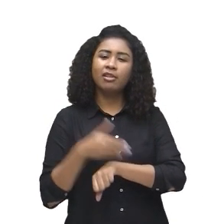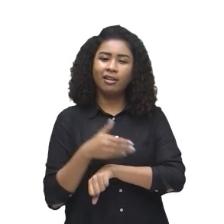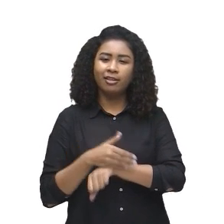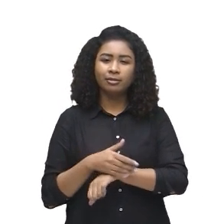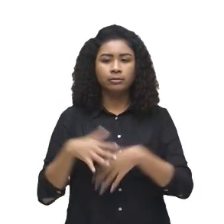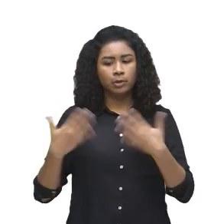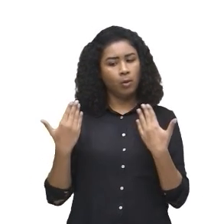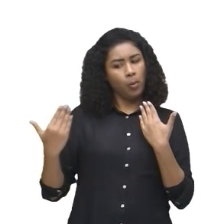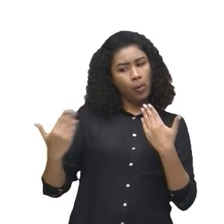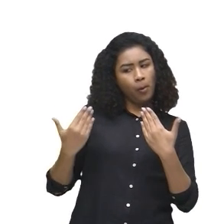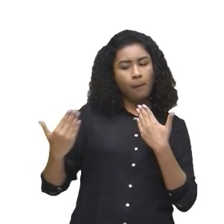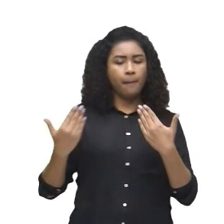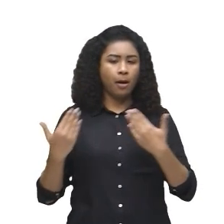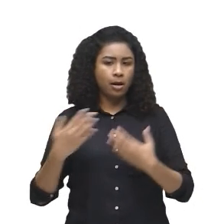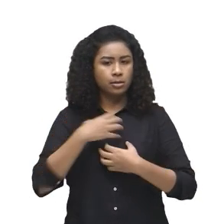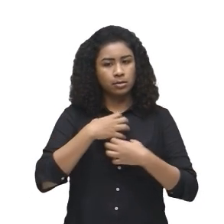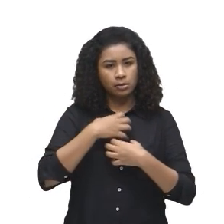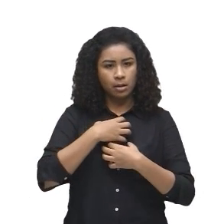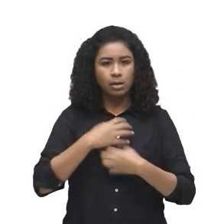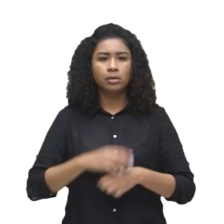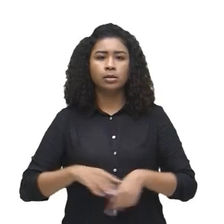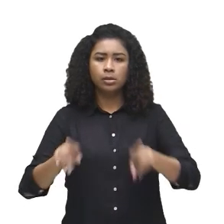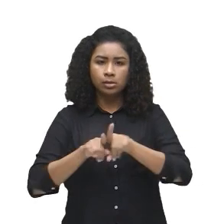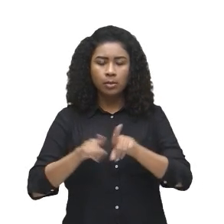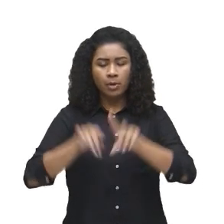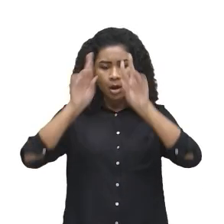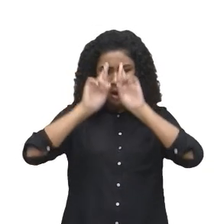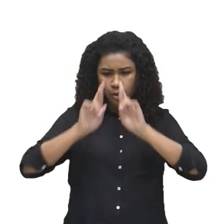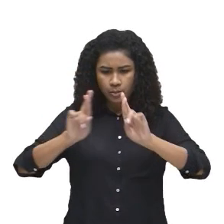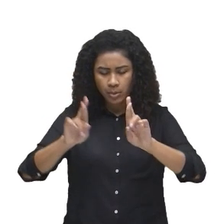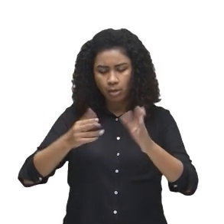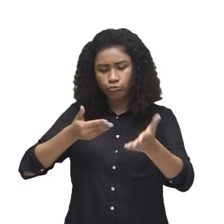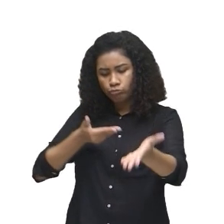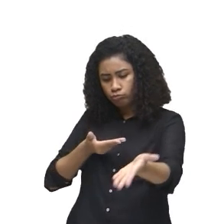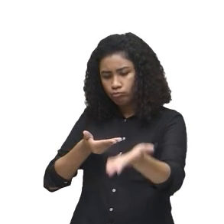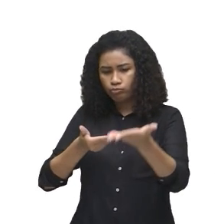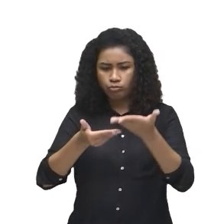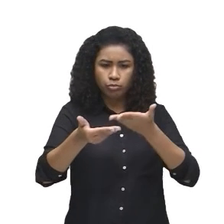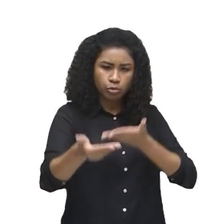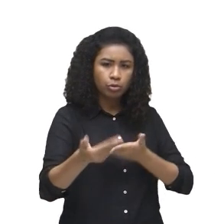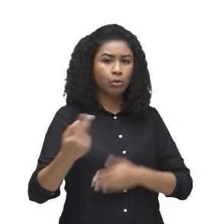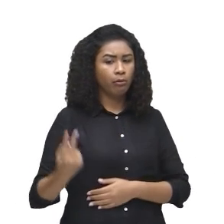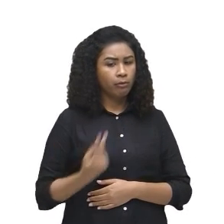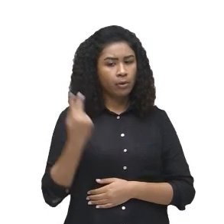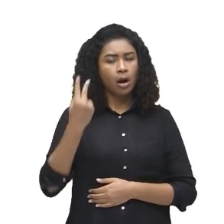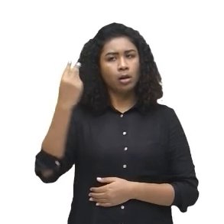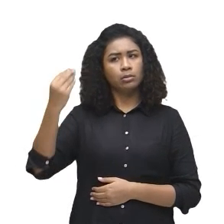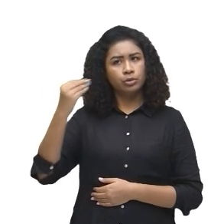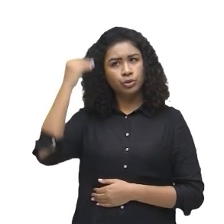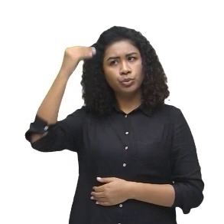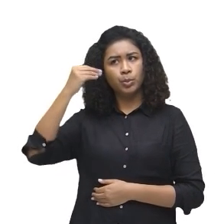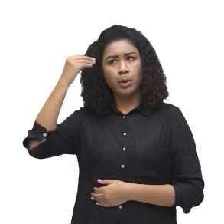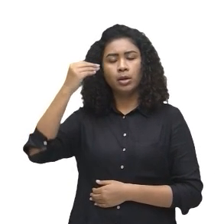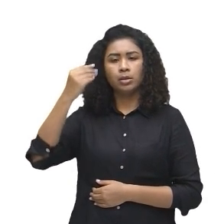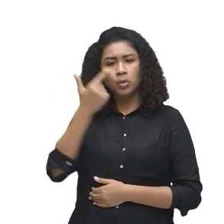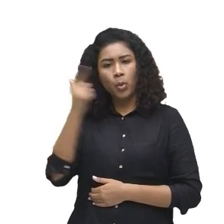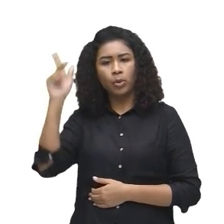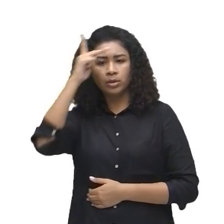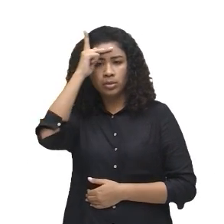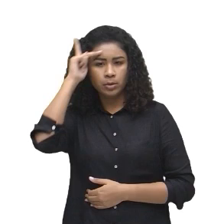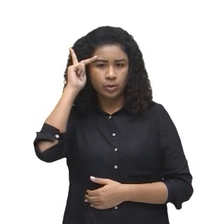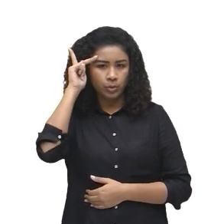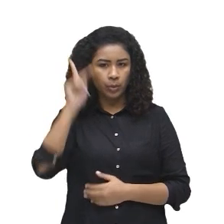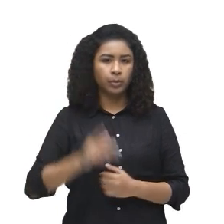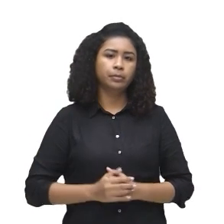o respeito mútuo, aceitando as diferenças e valorizando os mais experientes. Então, a